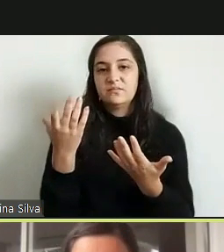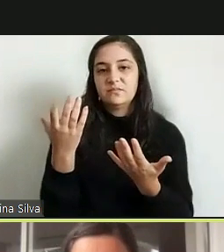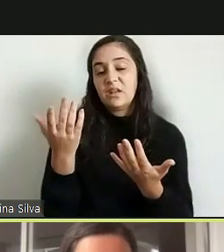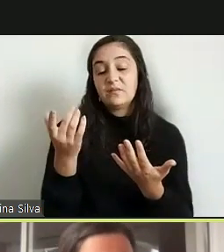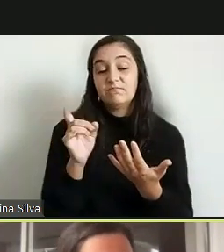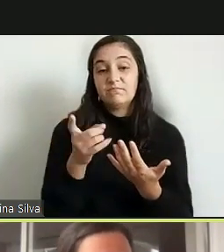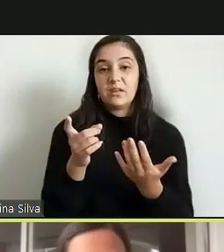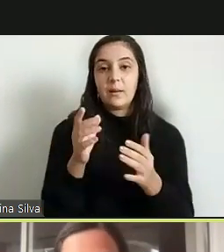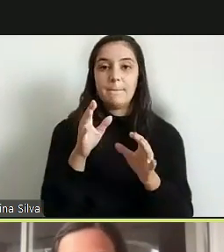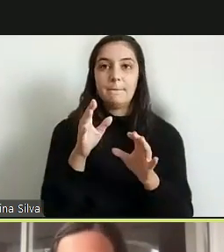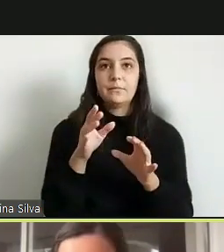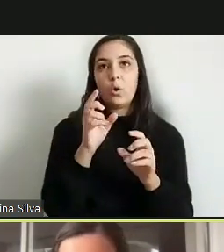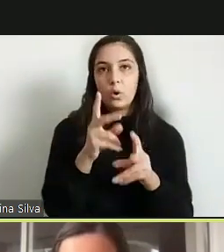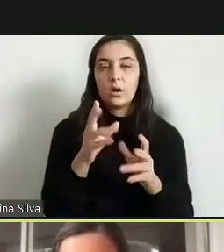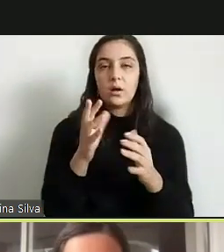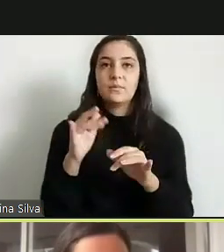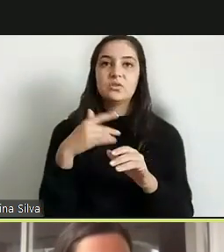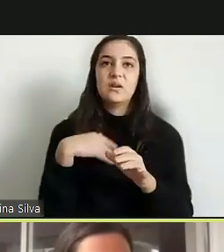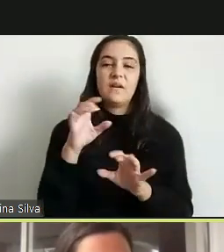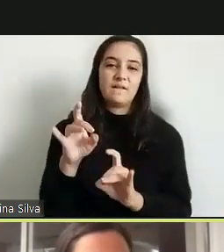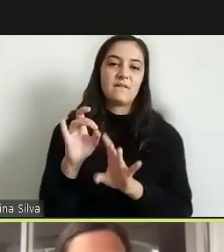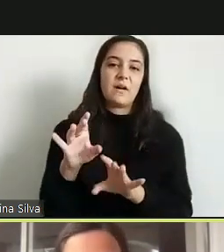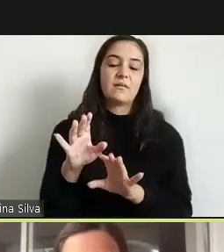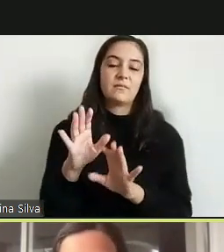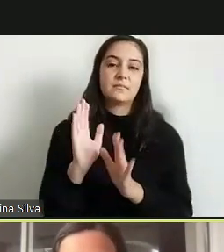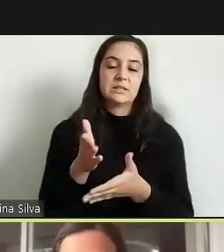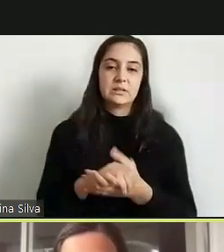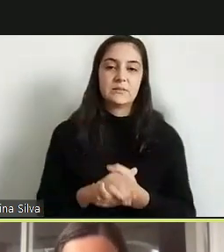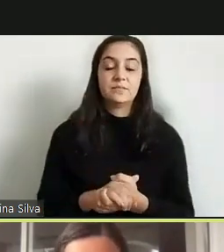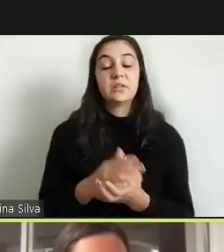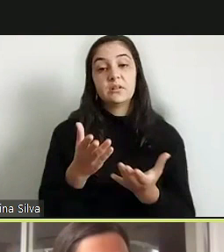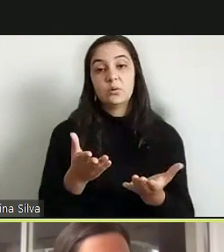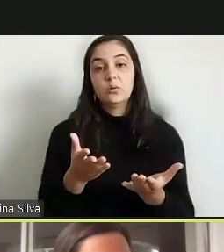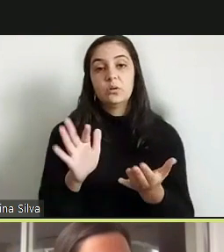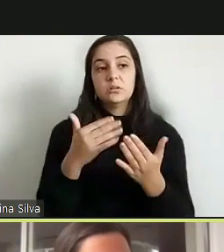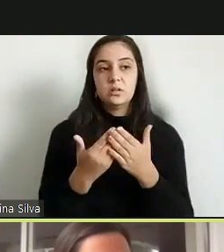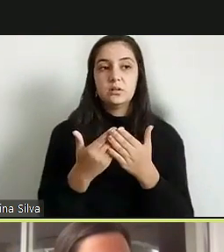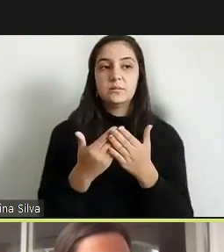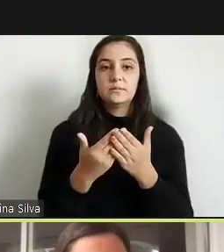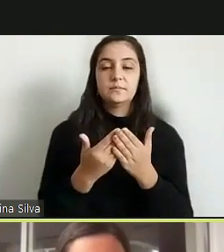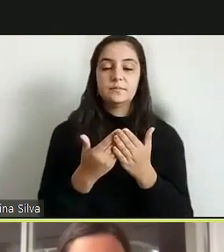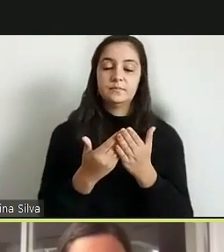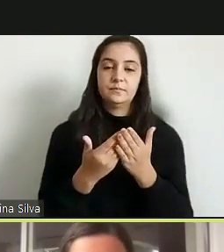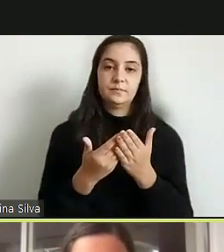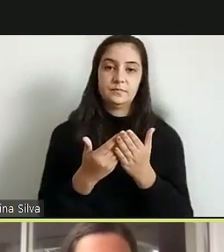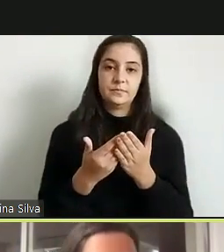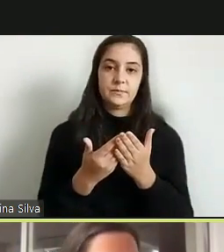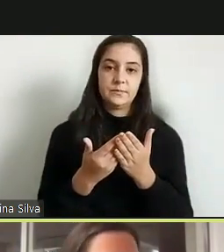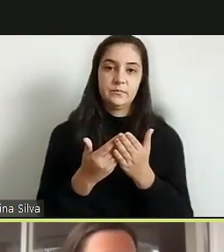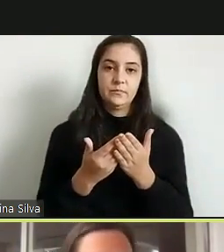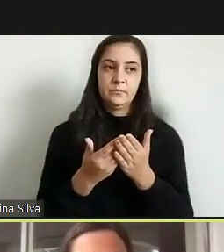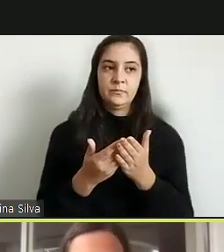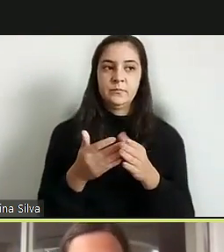pronto, fazem parte, mas devem-se evitar. E isso pressupõe uma intervenção da